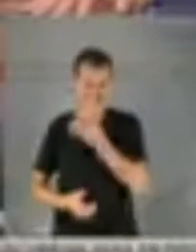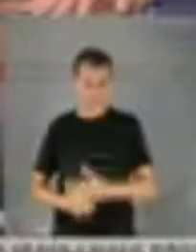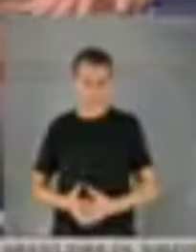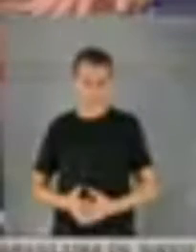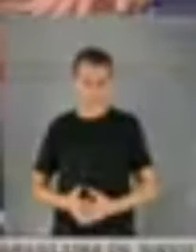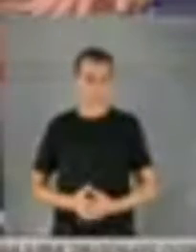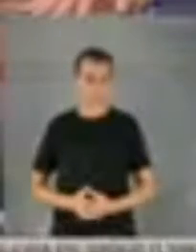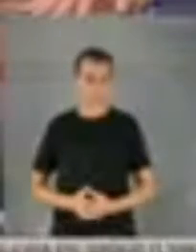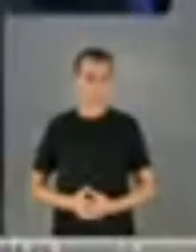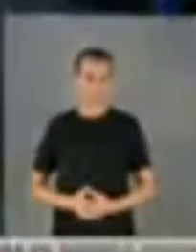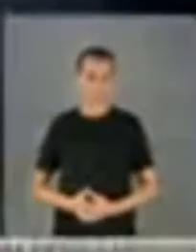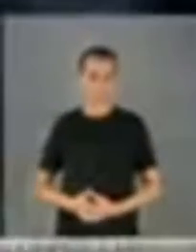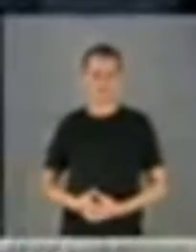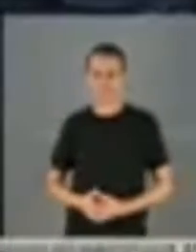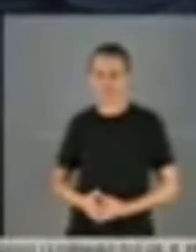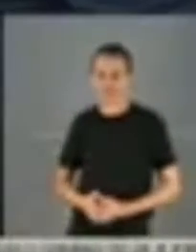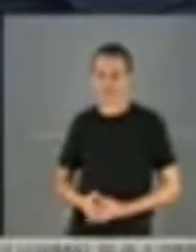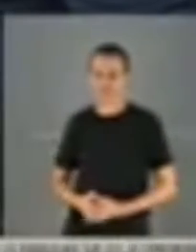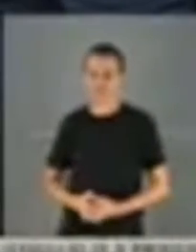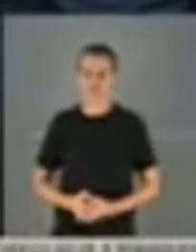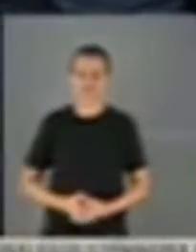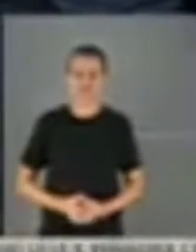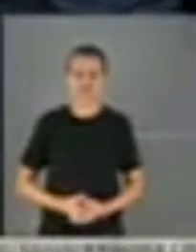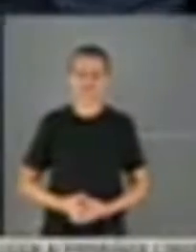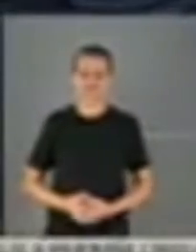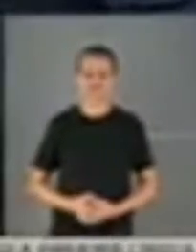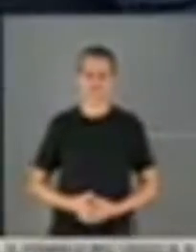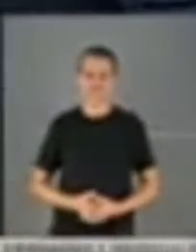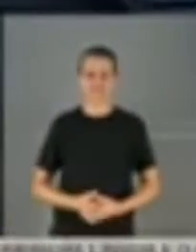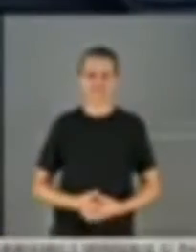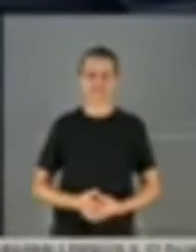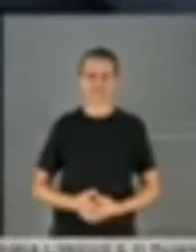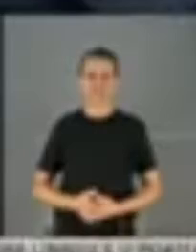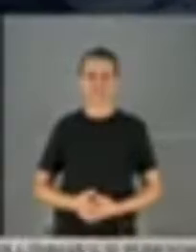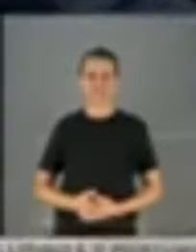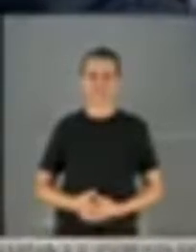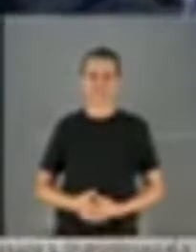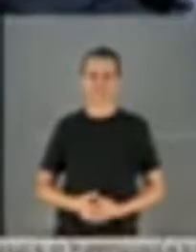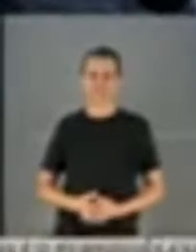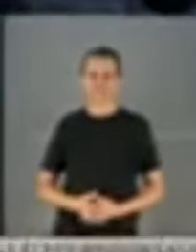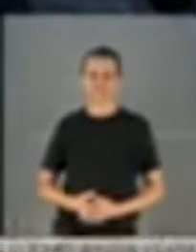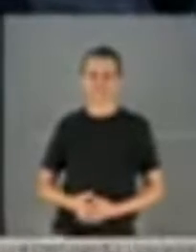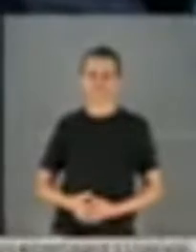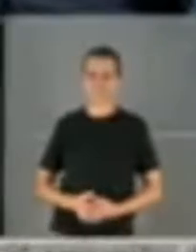Nos prefeitos. A gente pode continuar nas convocações. Não, nos prefeitos.